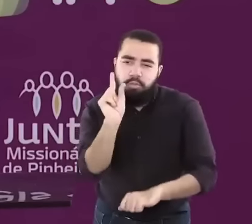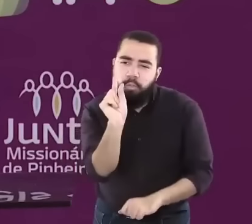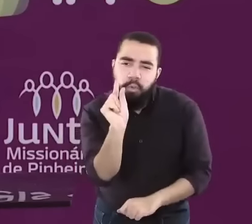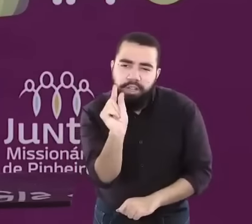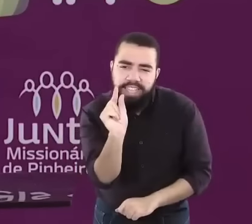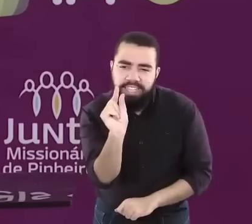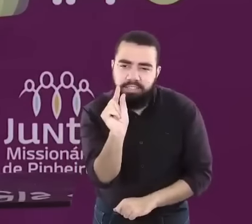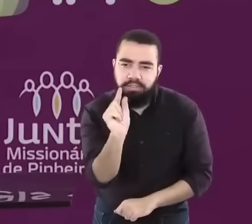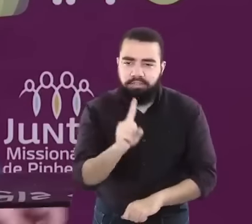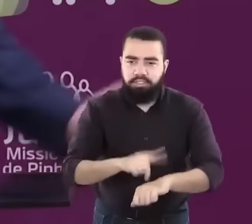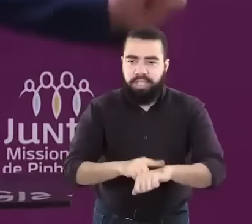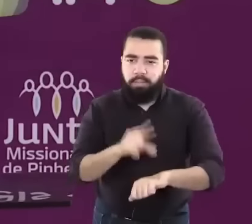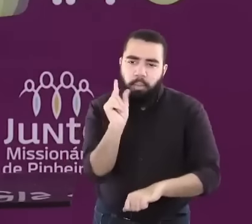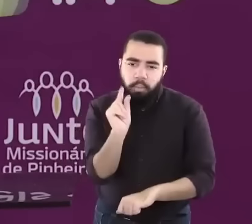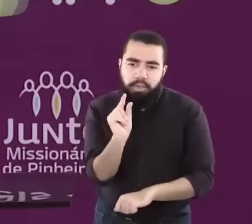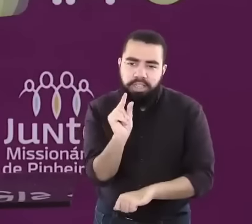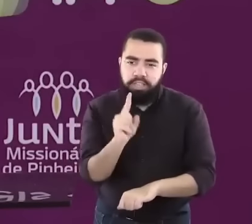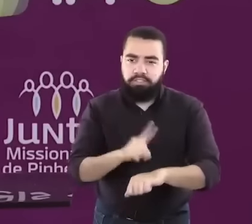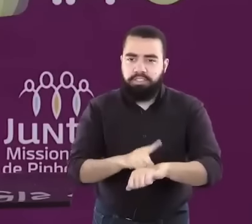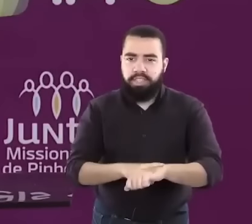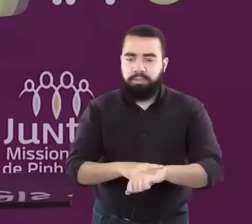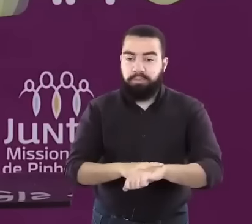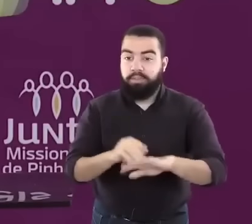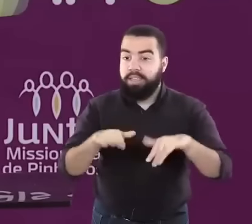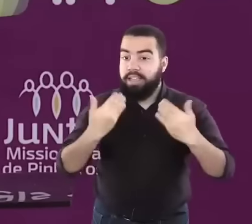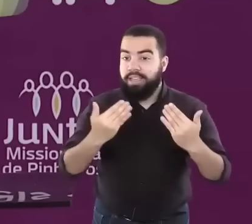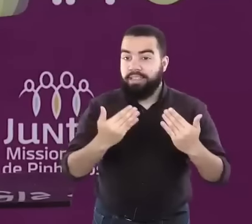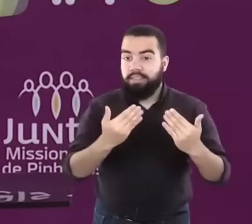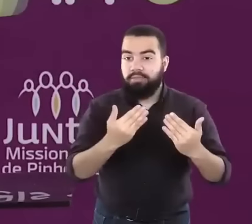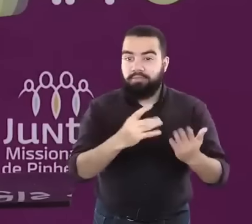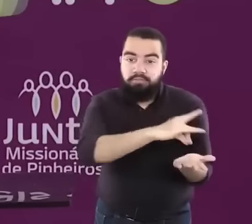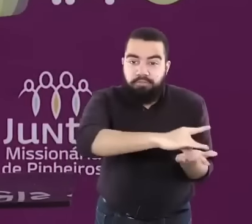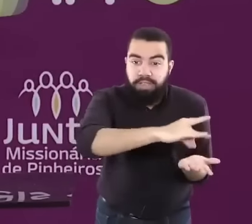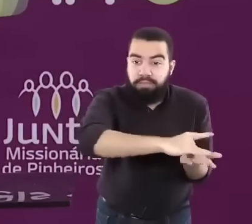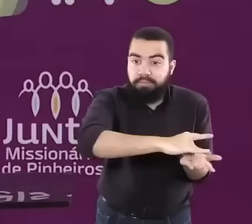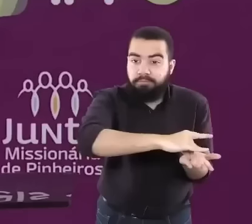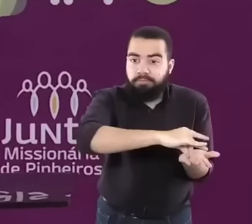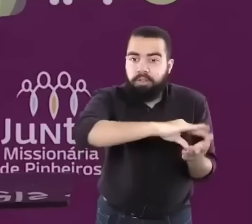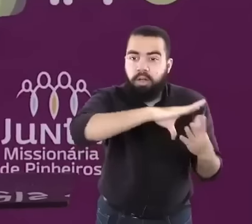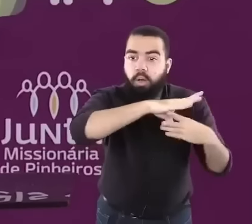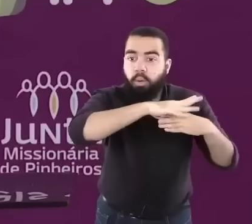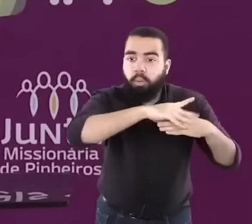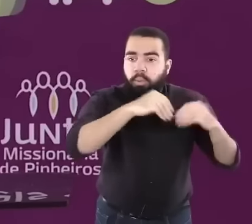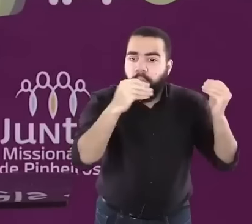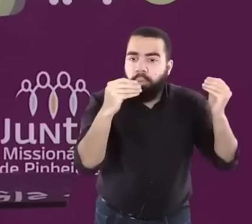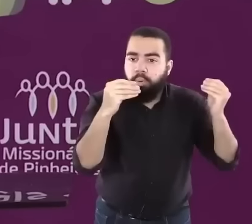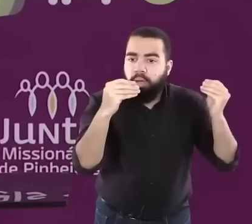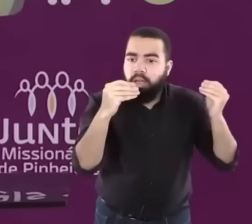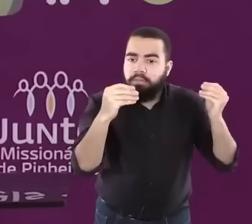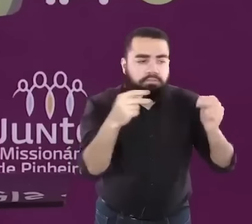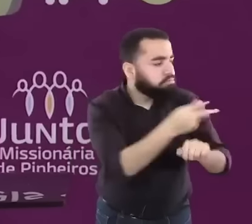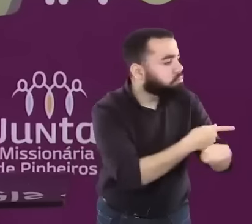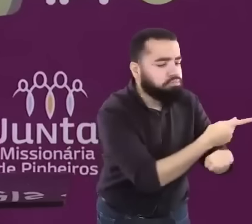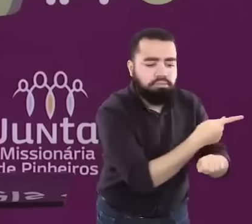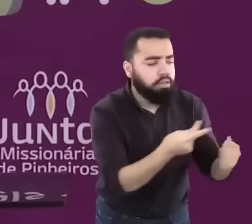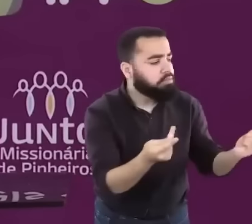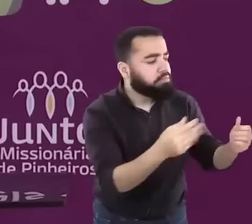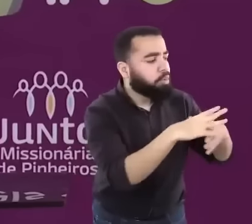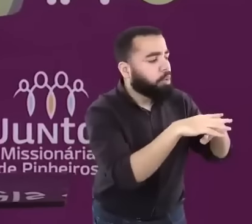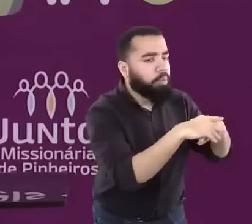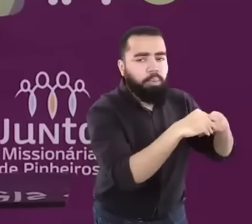pouco de tempo e já não existirá o ímpio procurarás o seu lugar e não